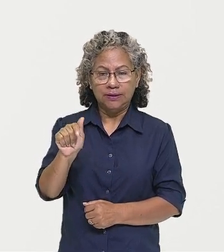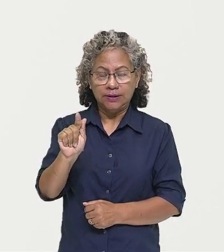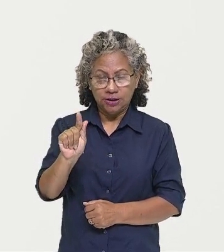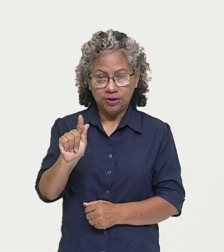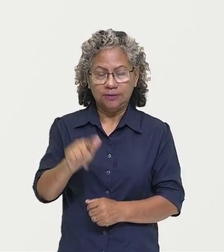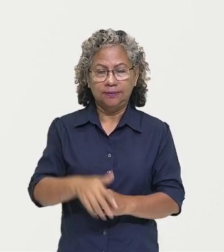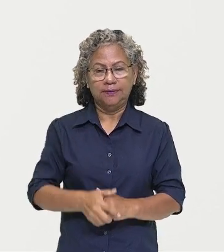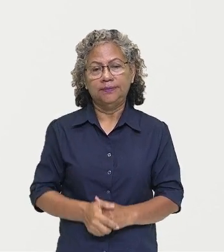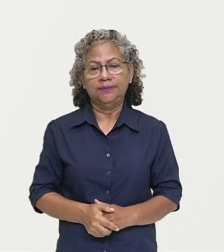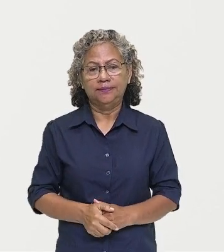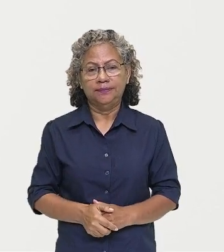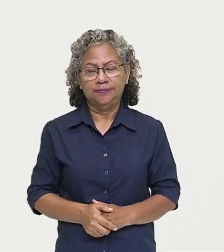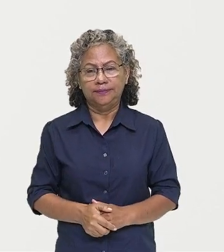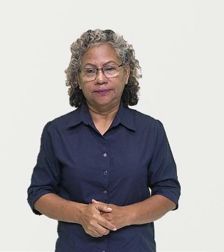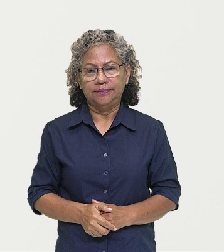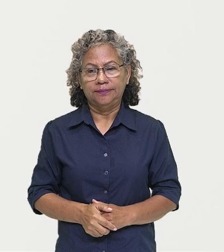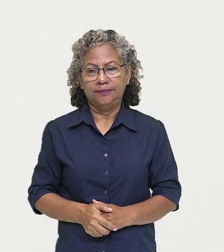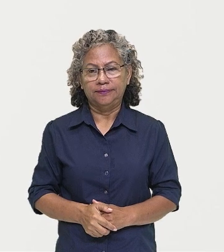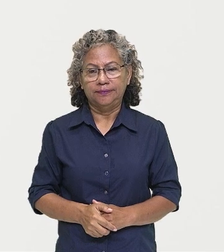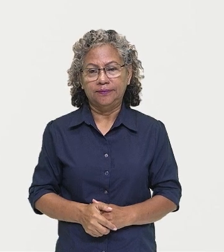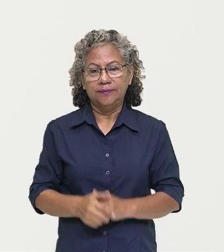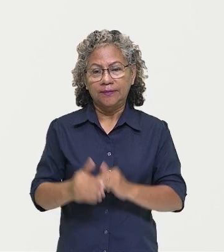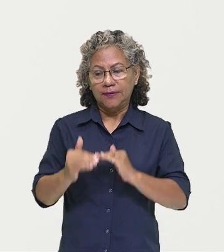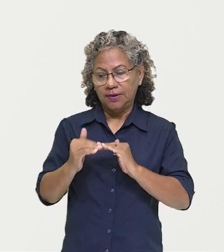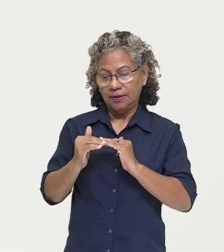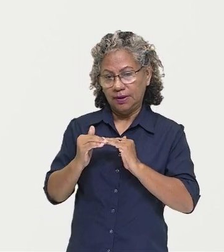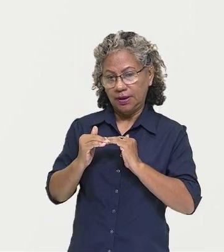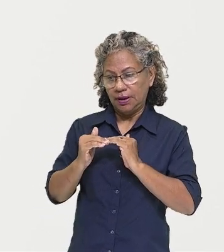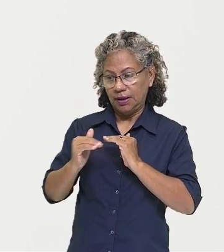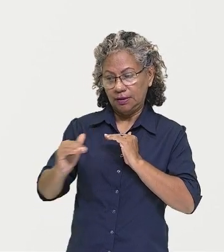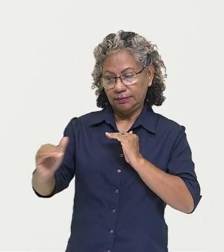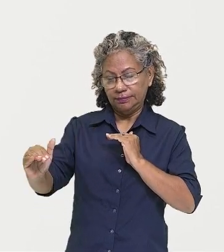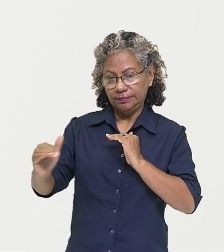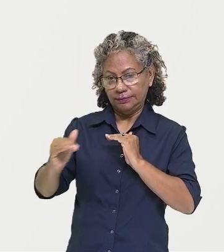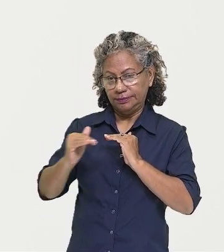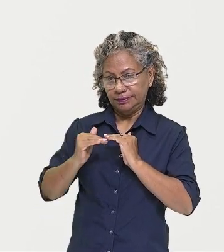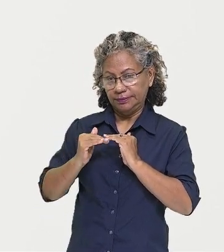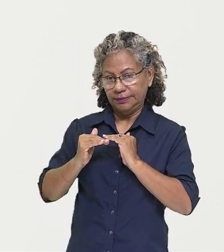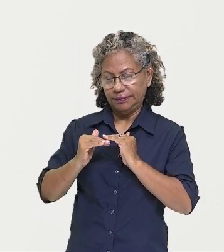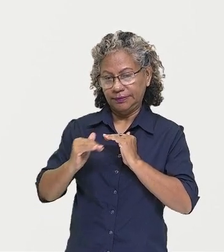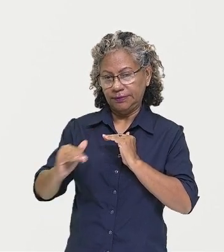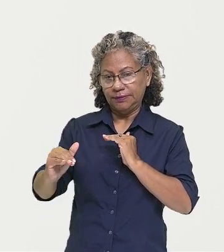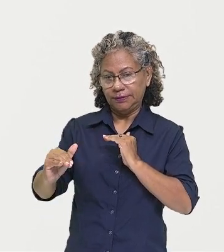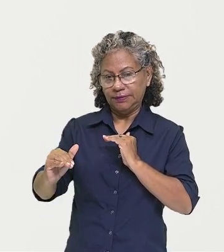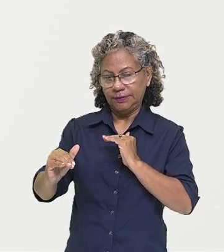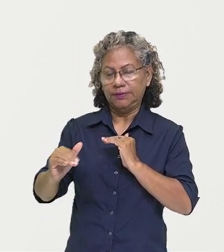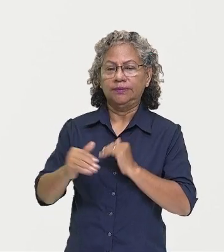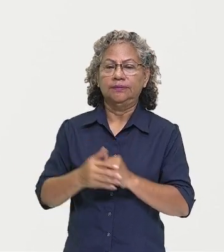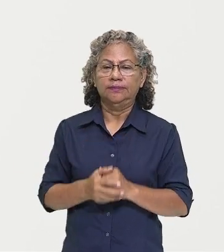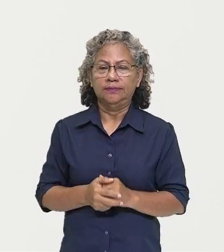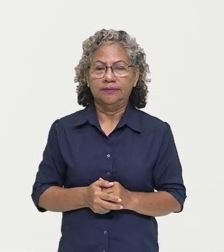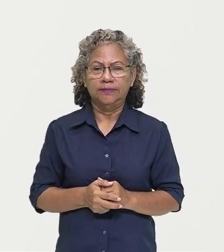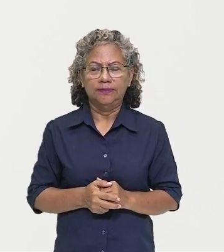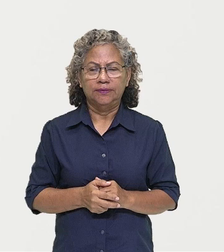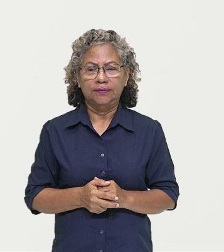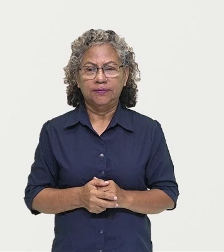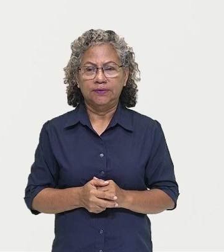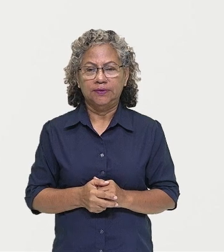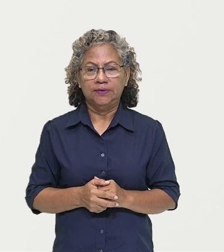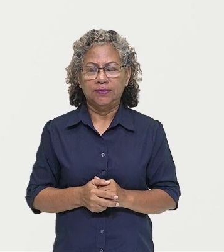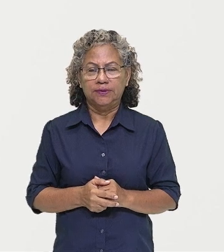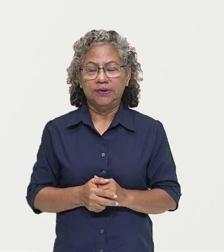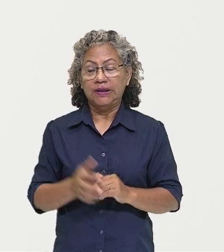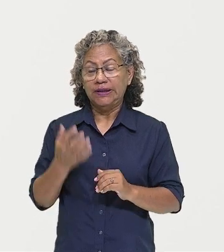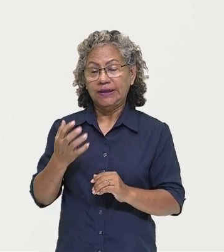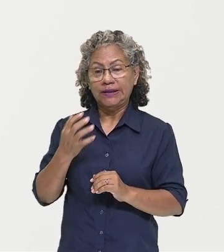quilogramas, é lançado sobre um plano horizontal liso. Ele quer saber o quê? A intensidade